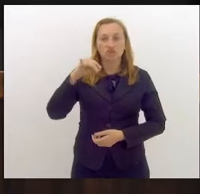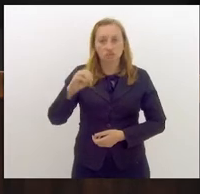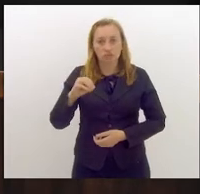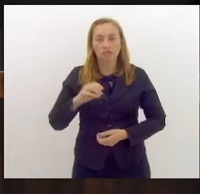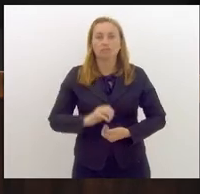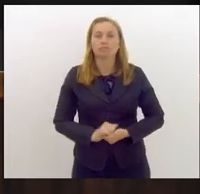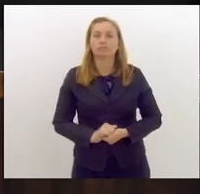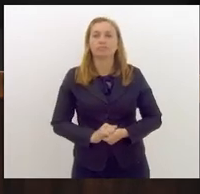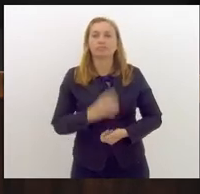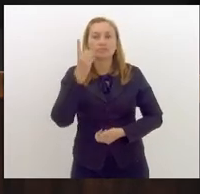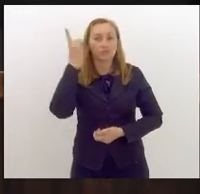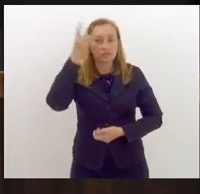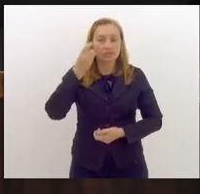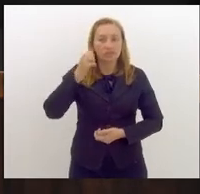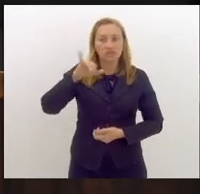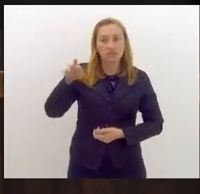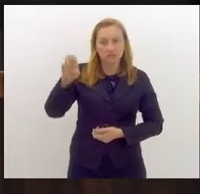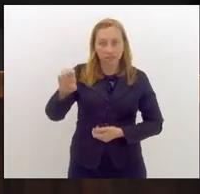Jari